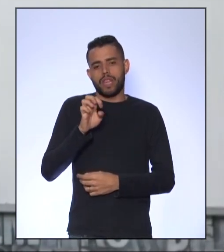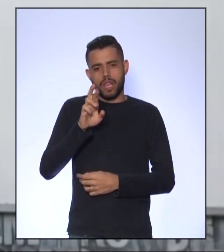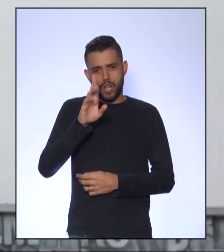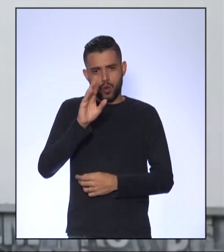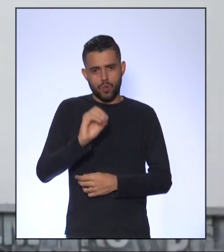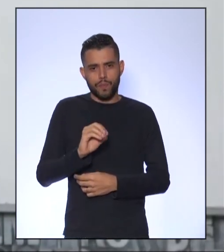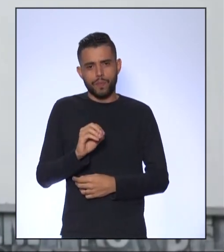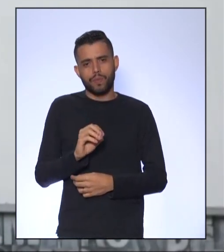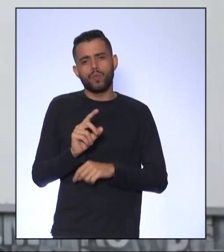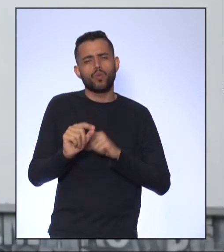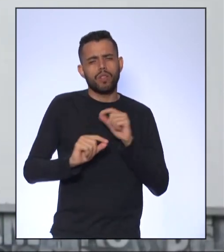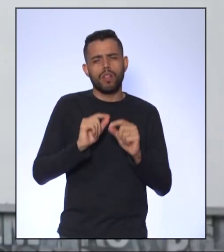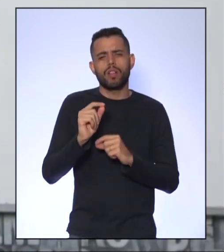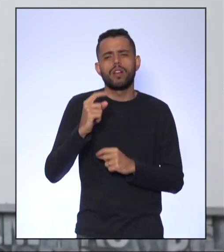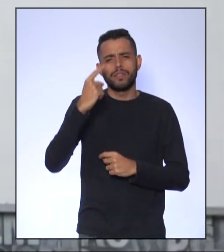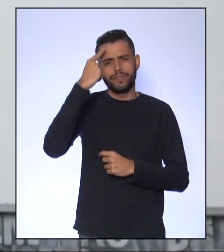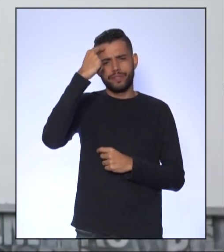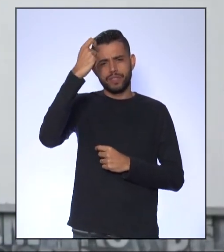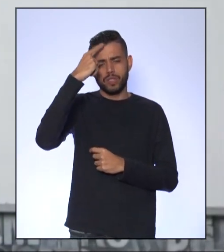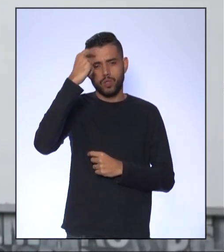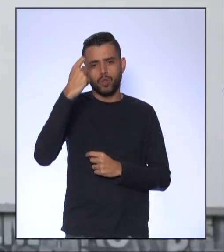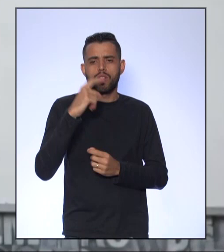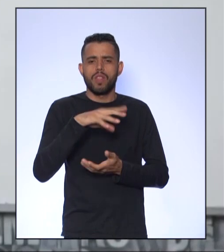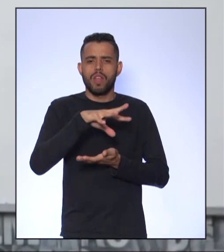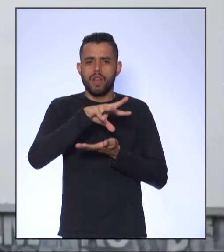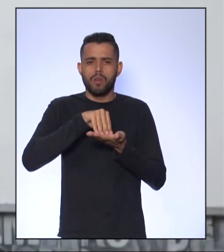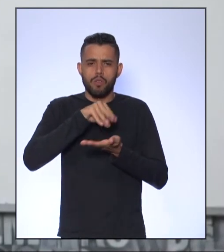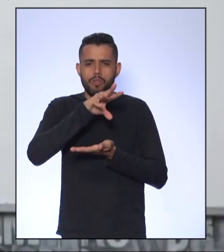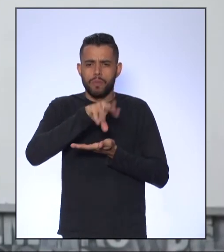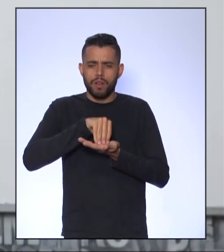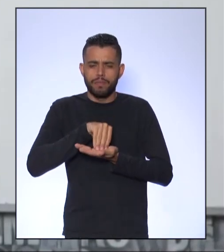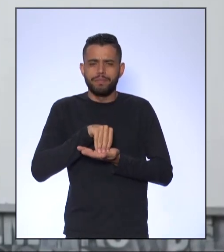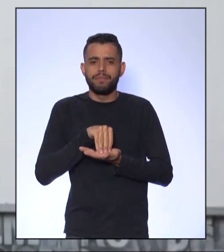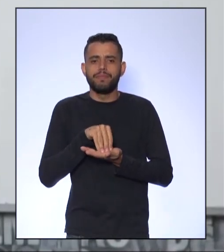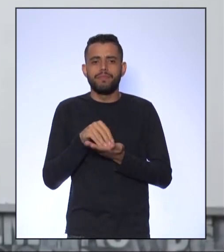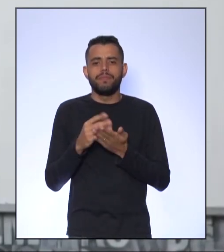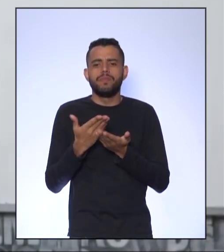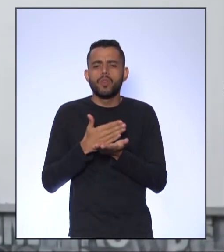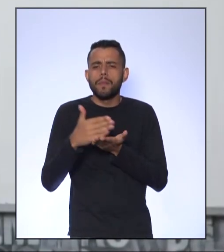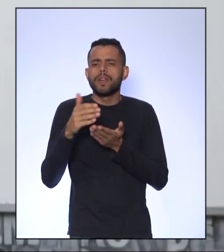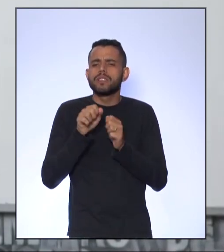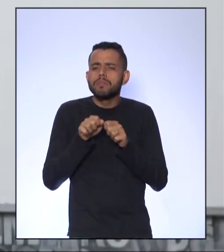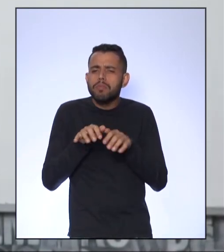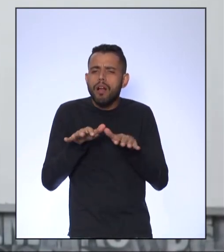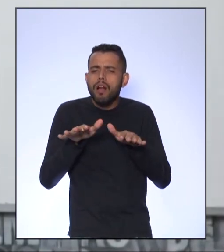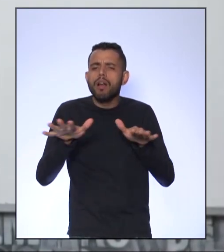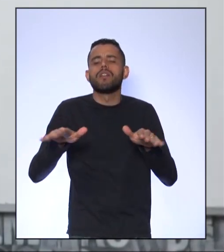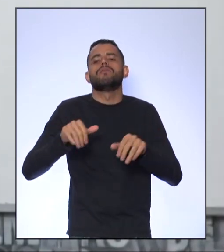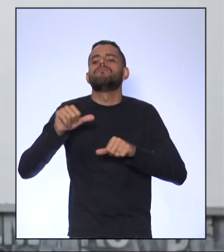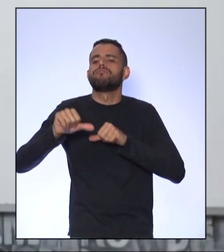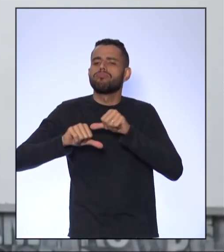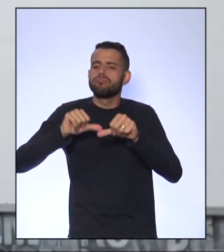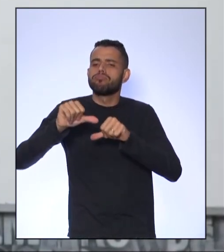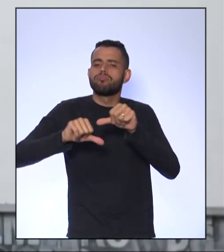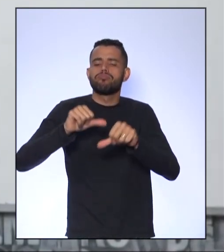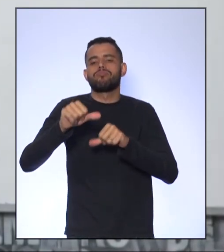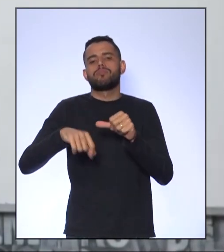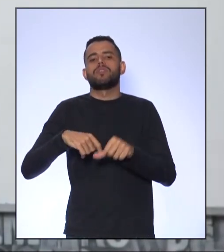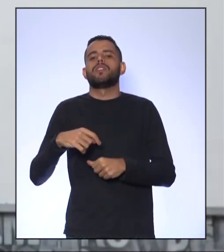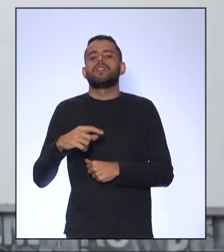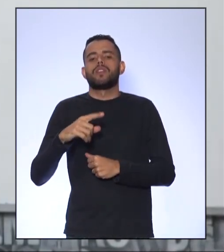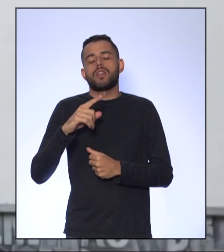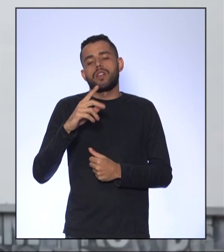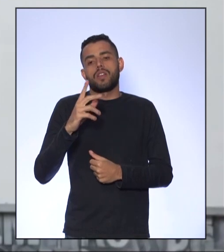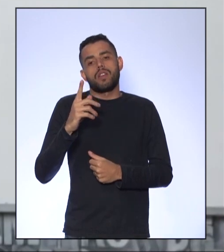Gutenberg, com a invenção ali da réplica, da cópia, e nós vamos começar a ter a revolução religiosa, chamada de